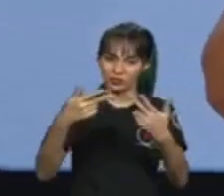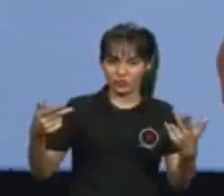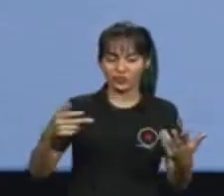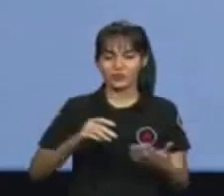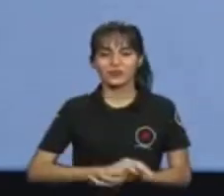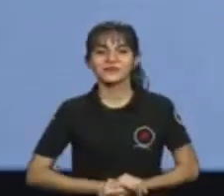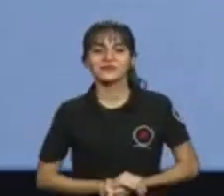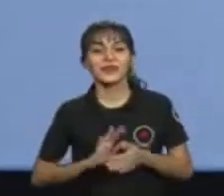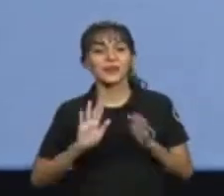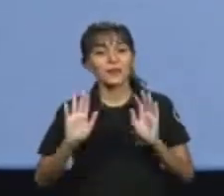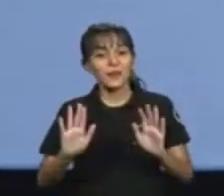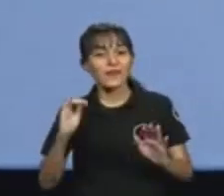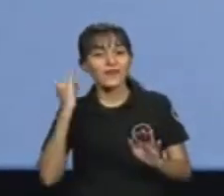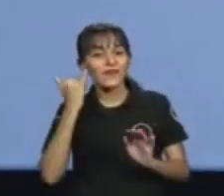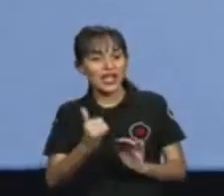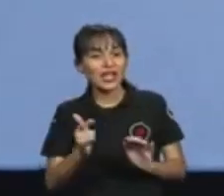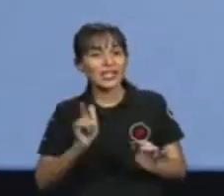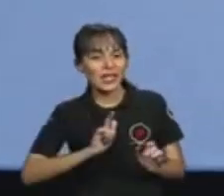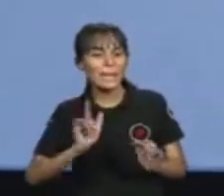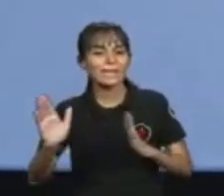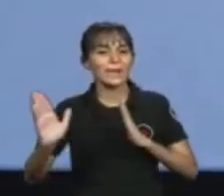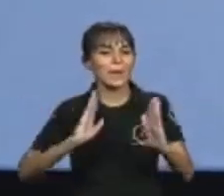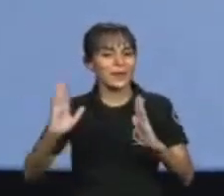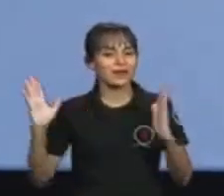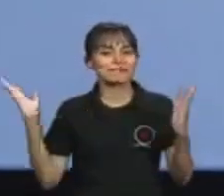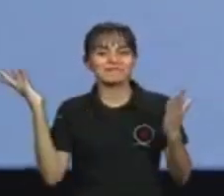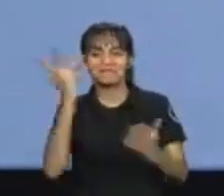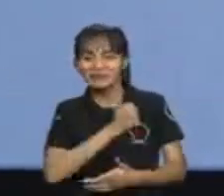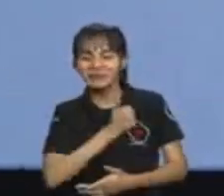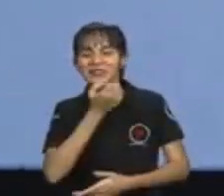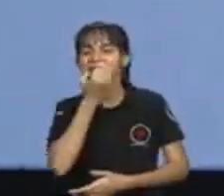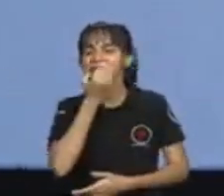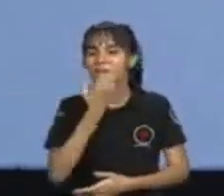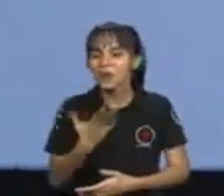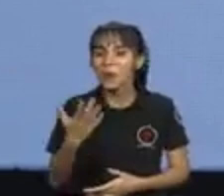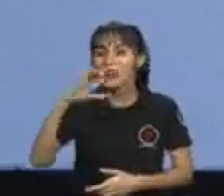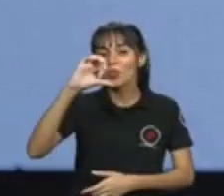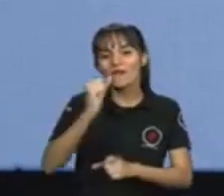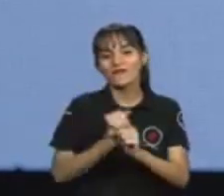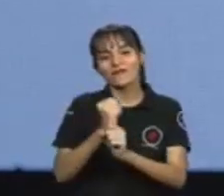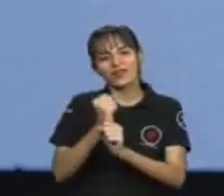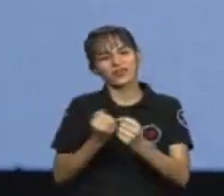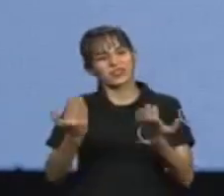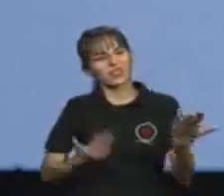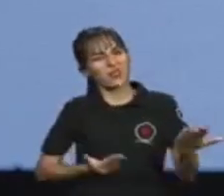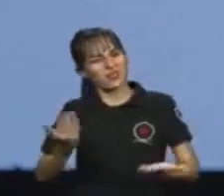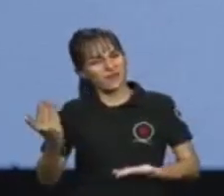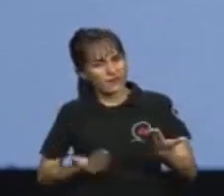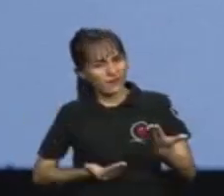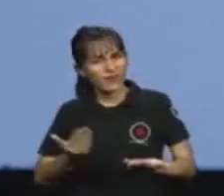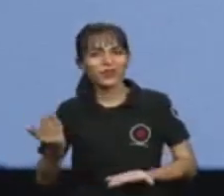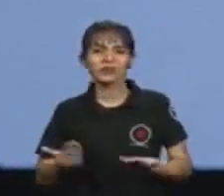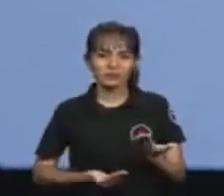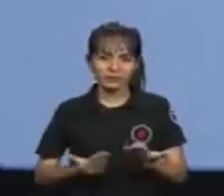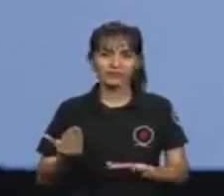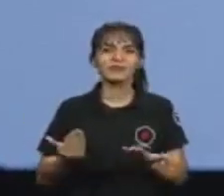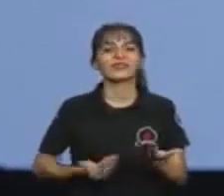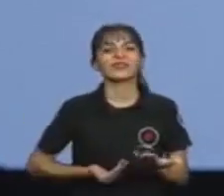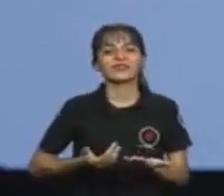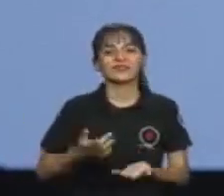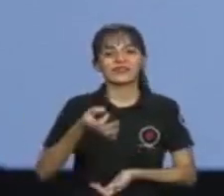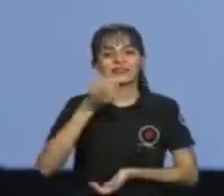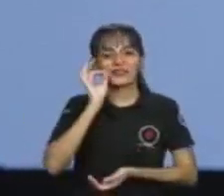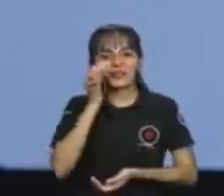Mas dizer que foram momentos lindos, momentos bons, 9 anos ali servindo. Servindo ali no café